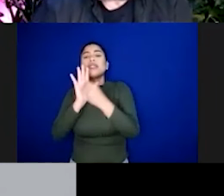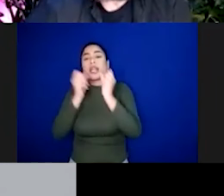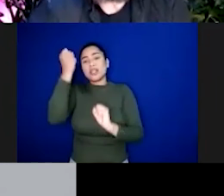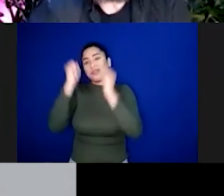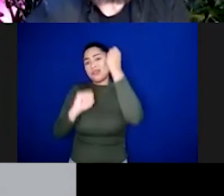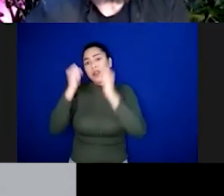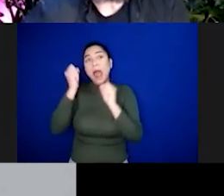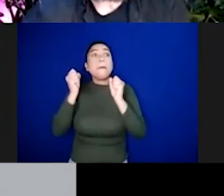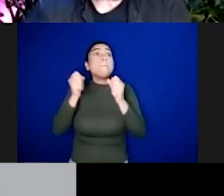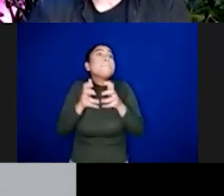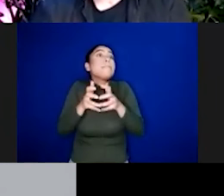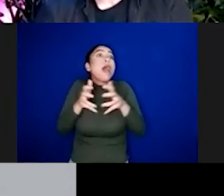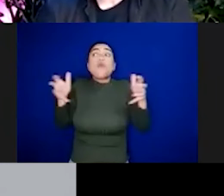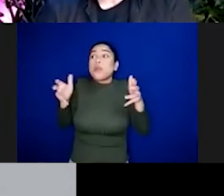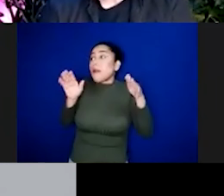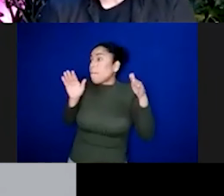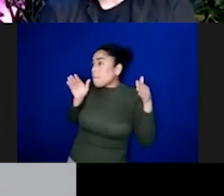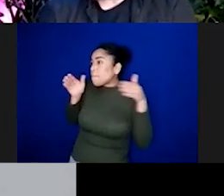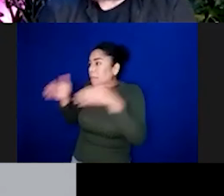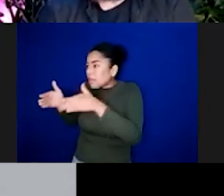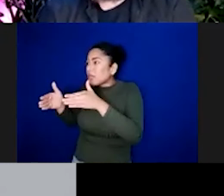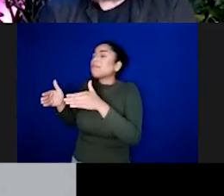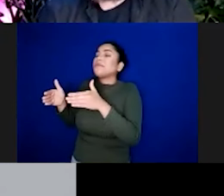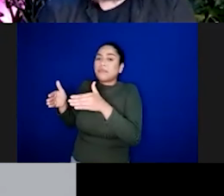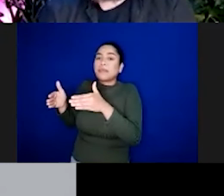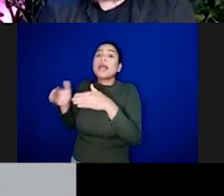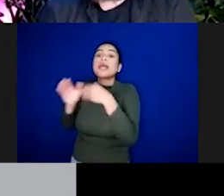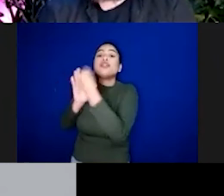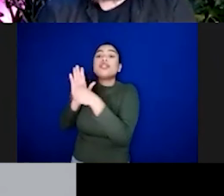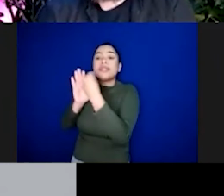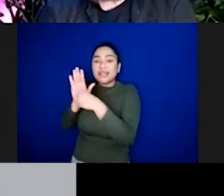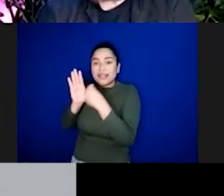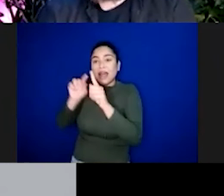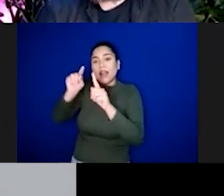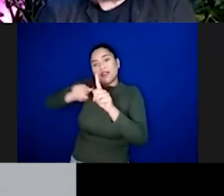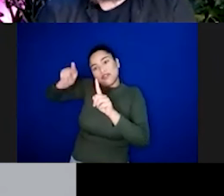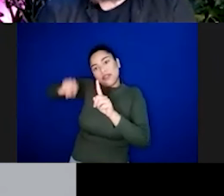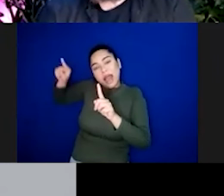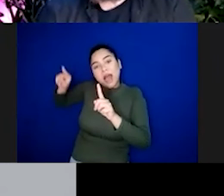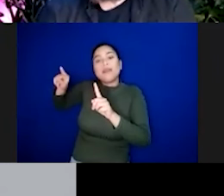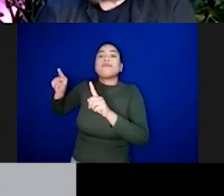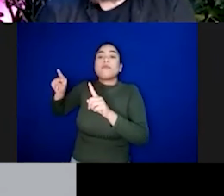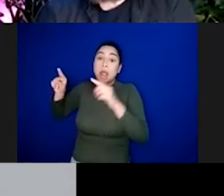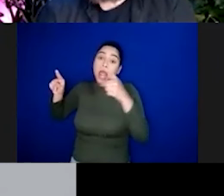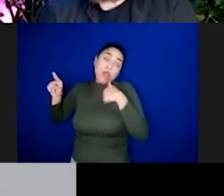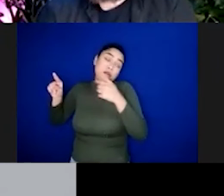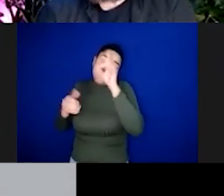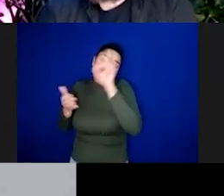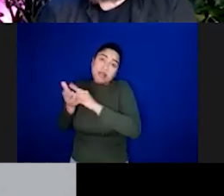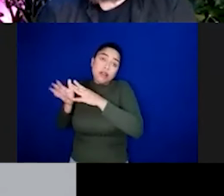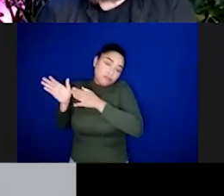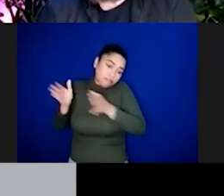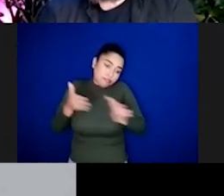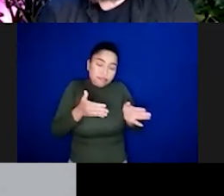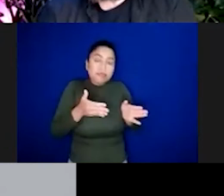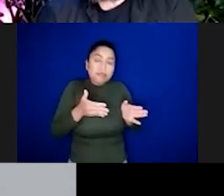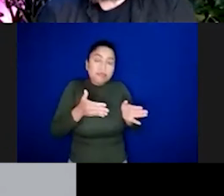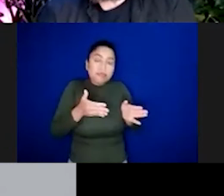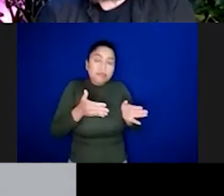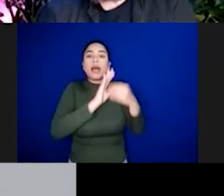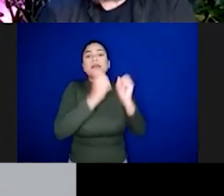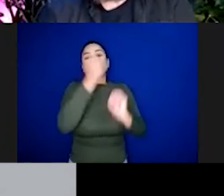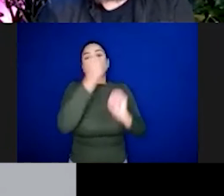design gráfico e eu fui um dos vinte por cento de fibra digital muito por volta desse Colégio Técnico que eu fiz anteriormente então